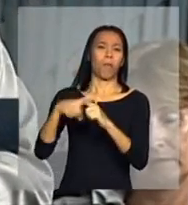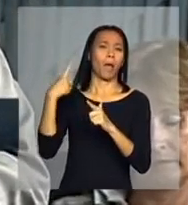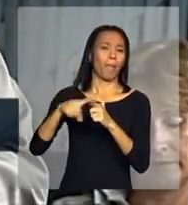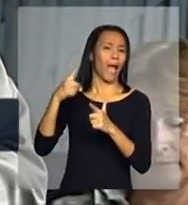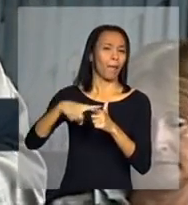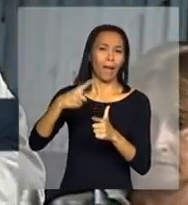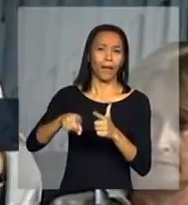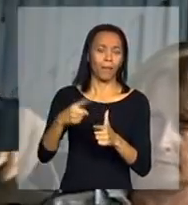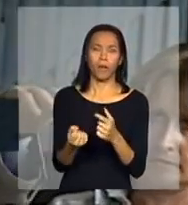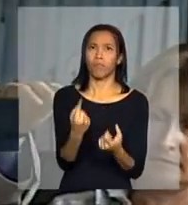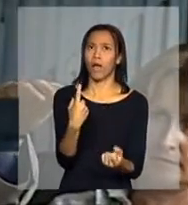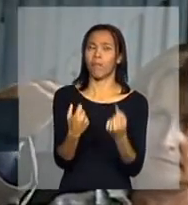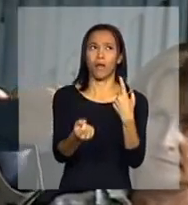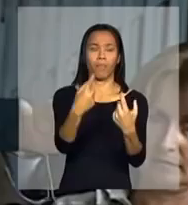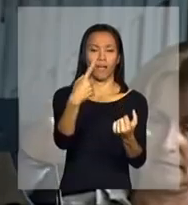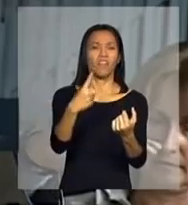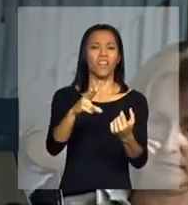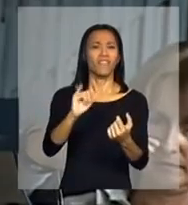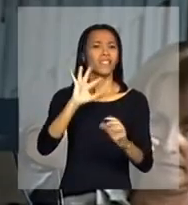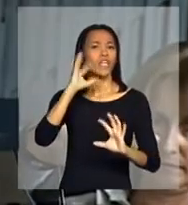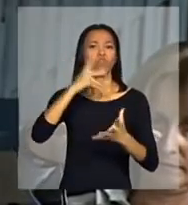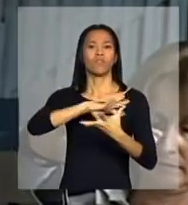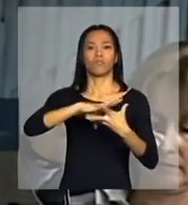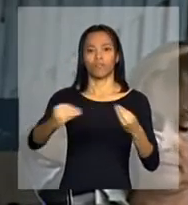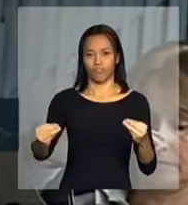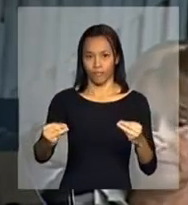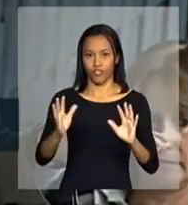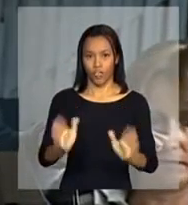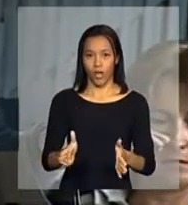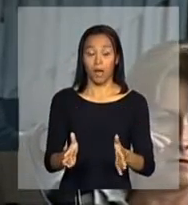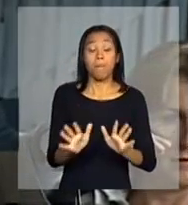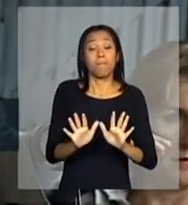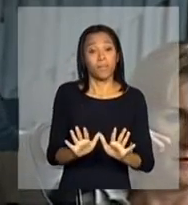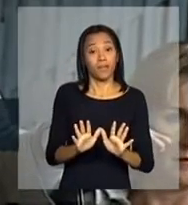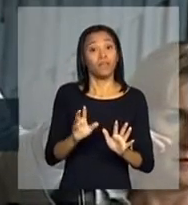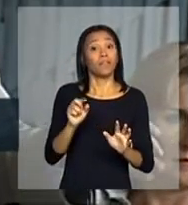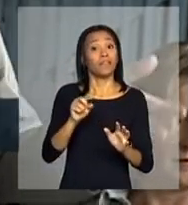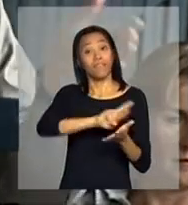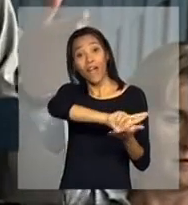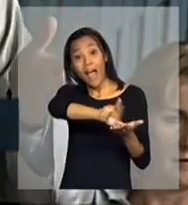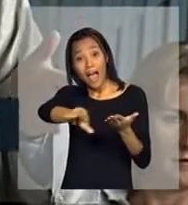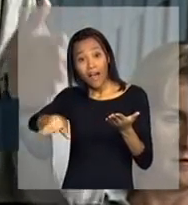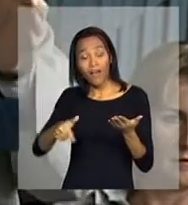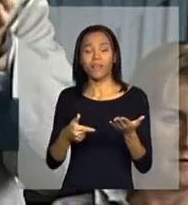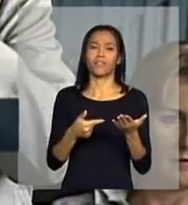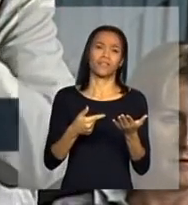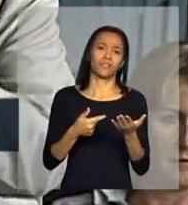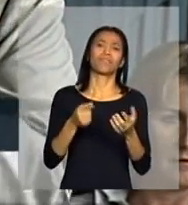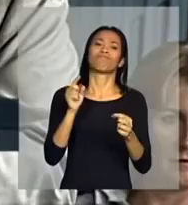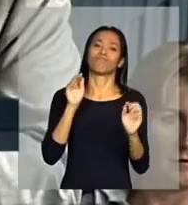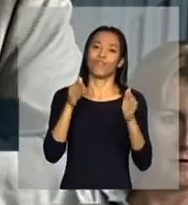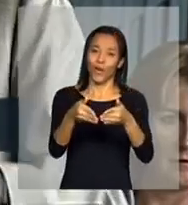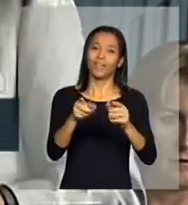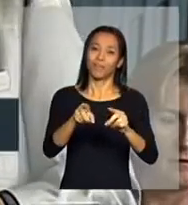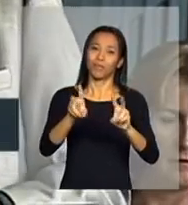do Brasil seriam resolvidas. E, dentre estas, em larga medida, as questões indígenas.